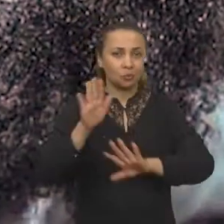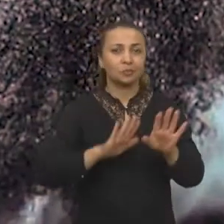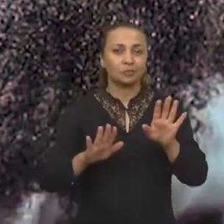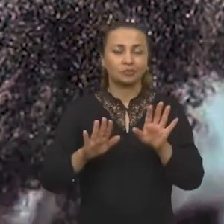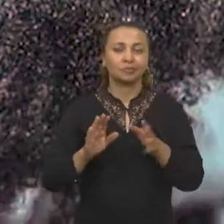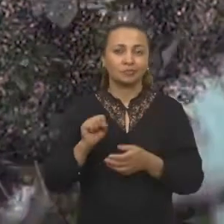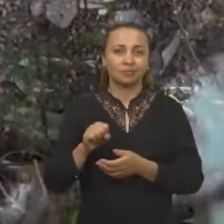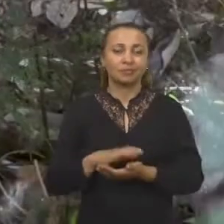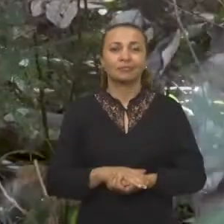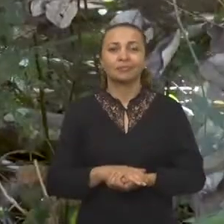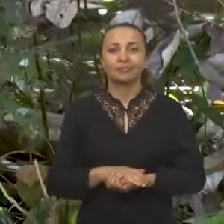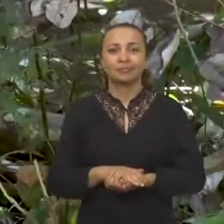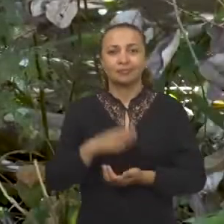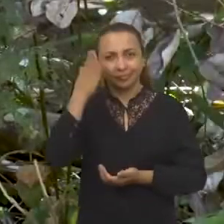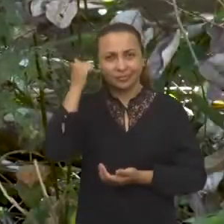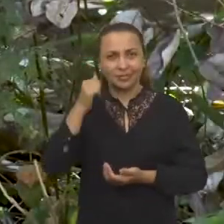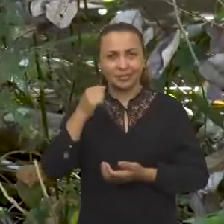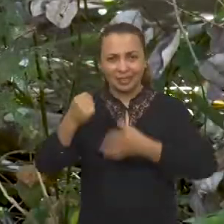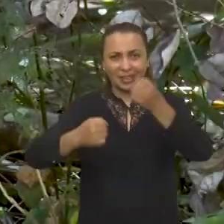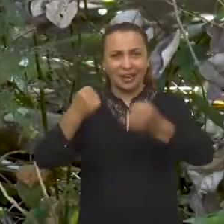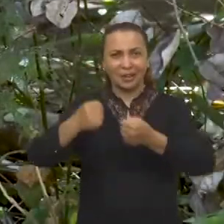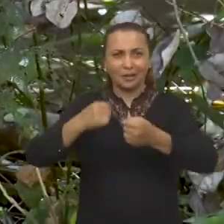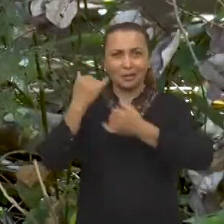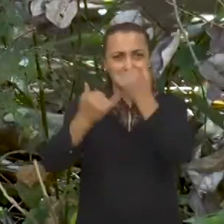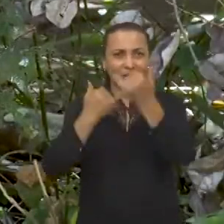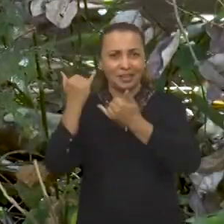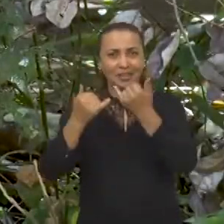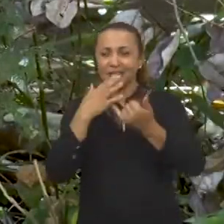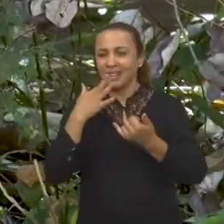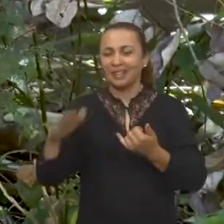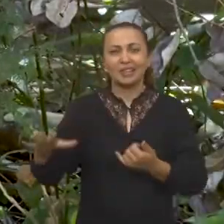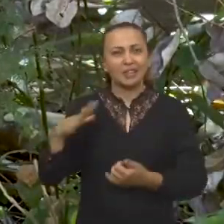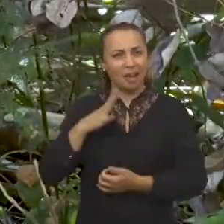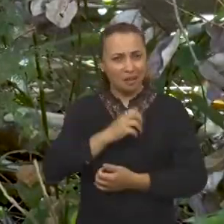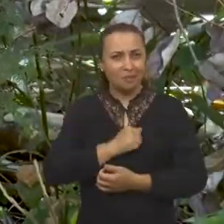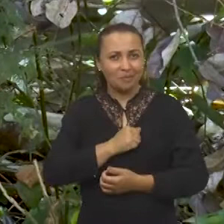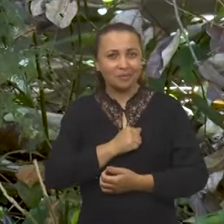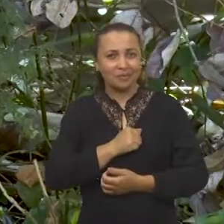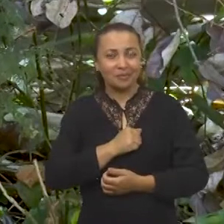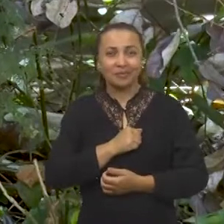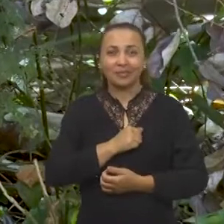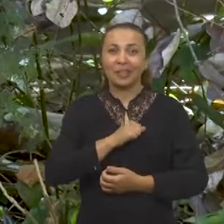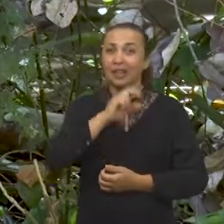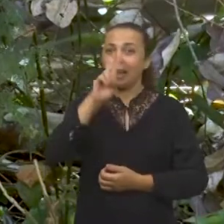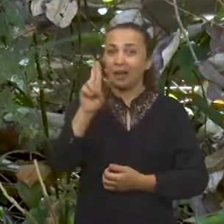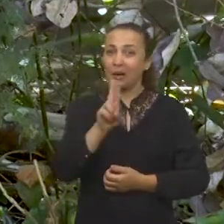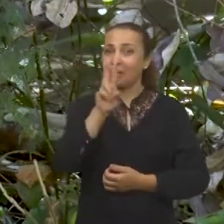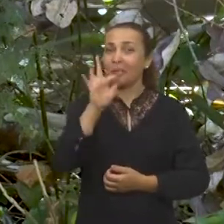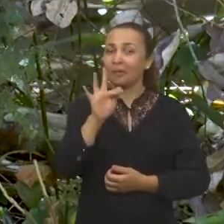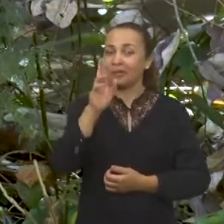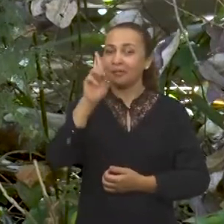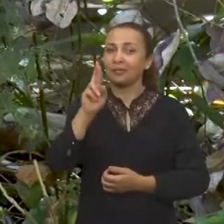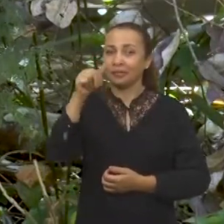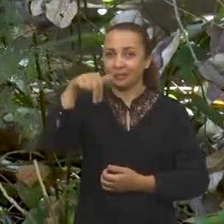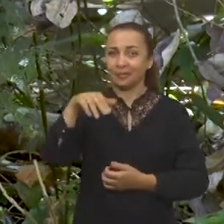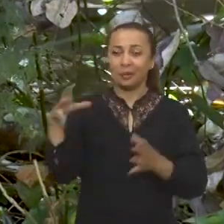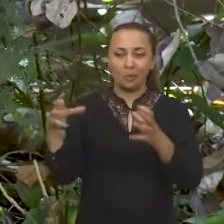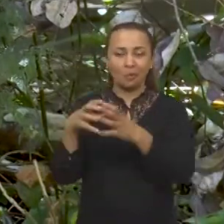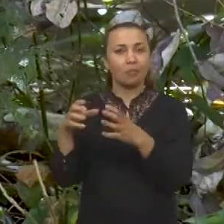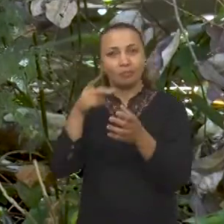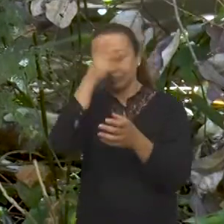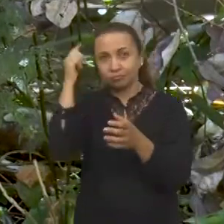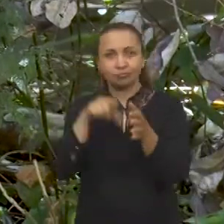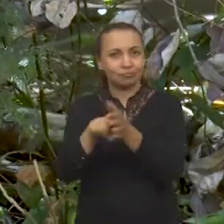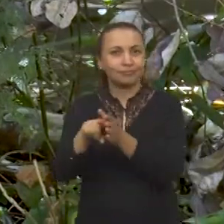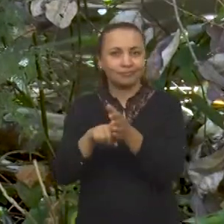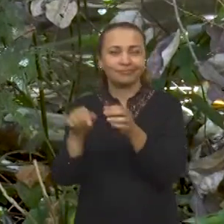nosso cuidado mesmo, né? Sabe aqueles carrinhos de brinquedos que as crianças adoram? Na Universidade Federal do Rio Grande do Norte,